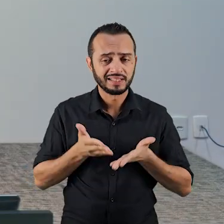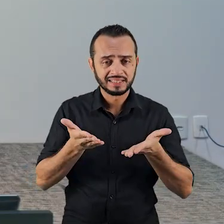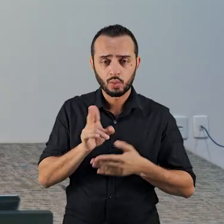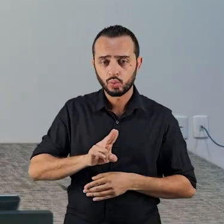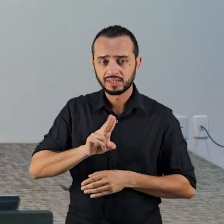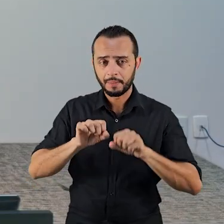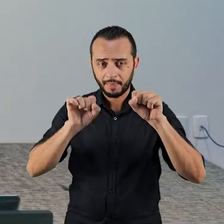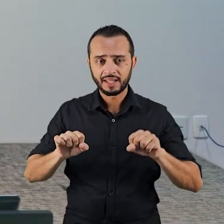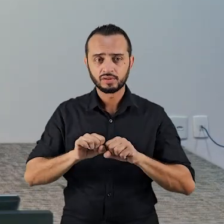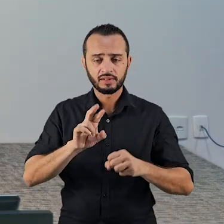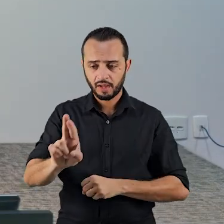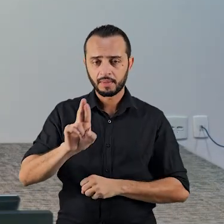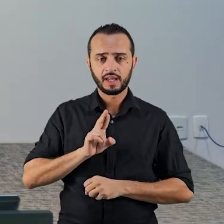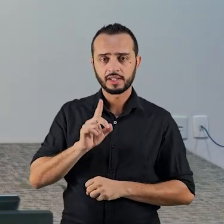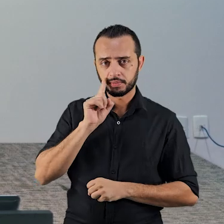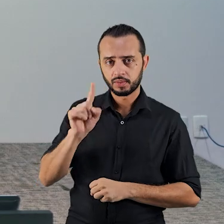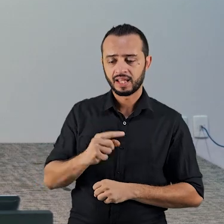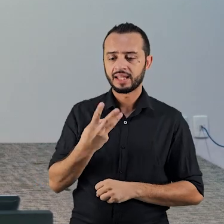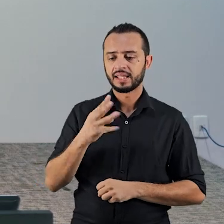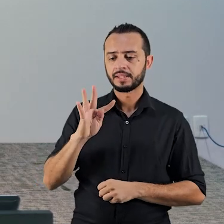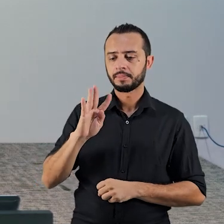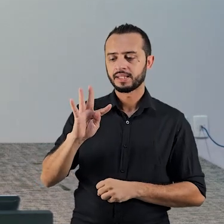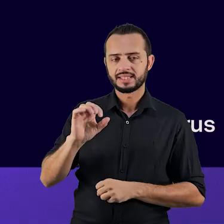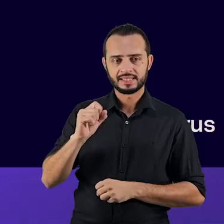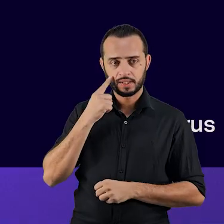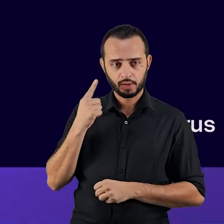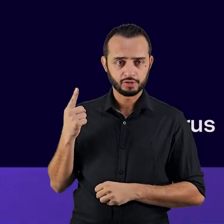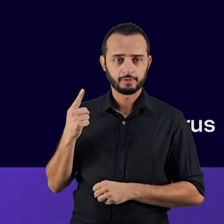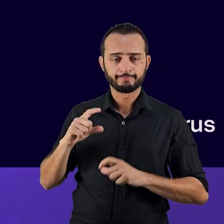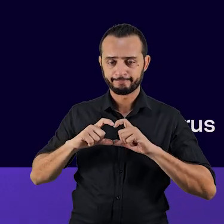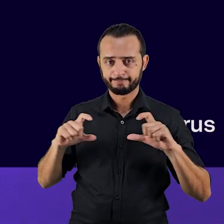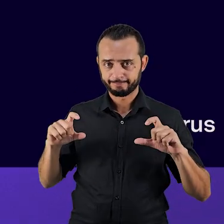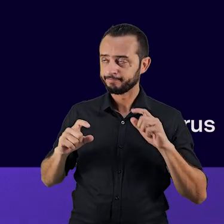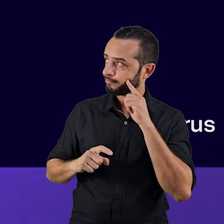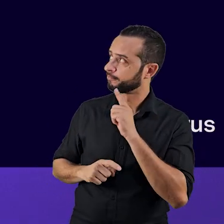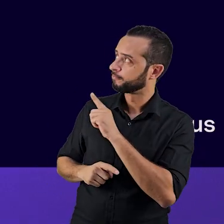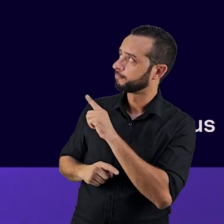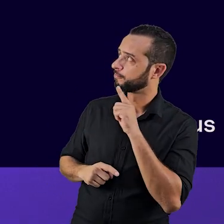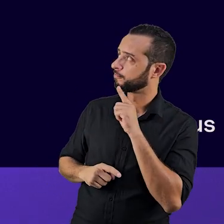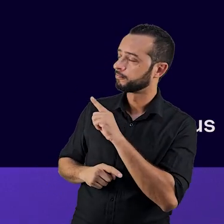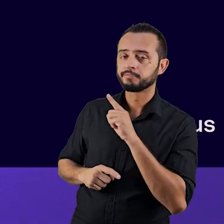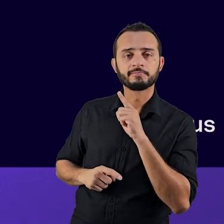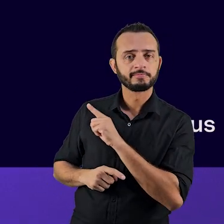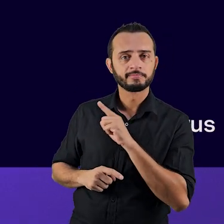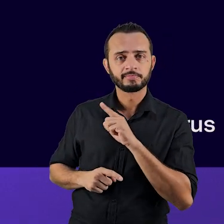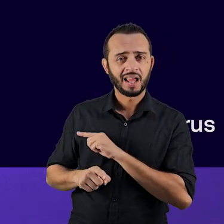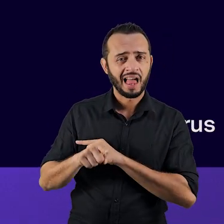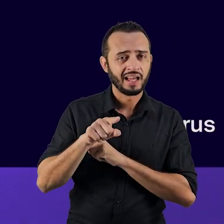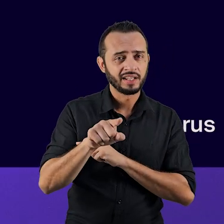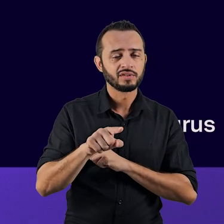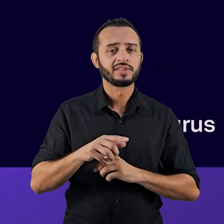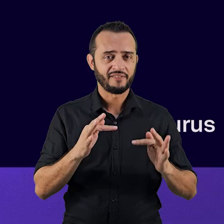sistema, ele vai me dar como resposta 3 bits. E entropia de informação e entropia física, aquilo que